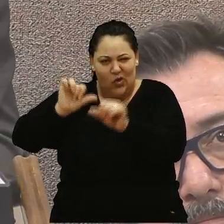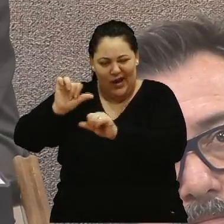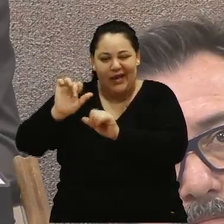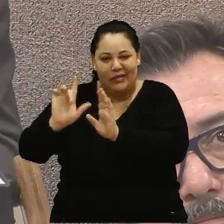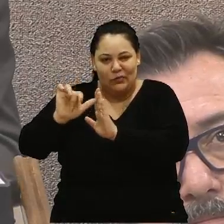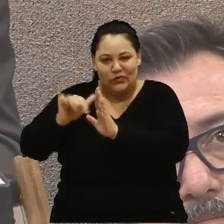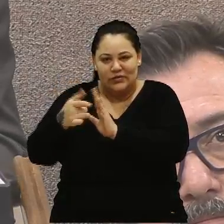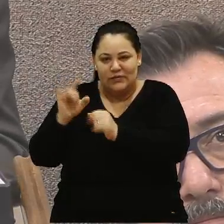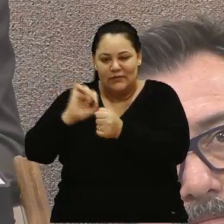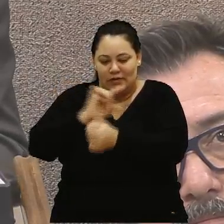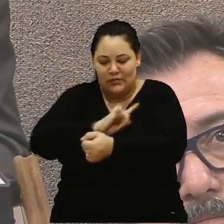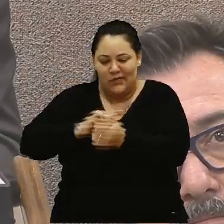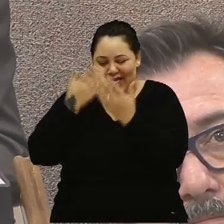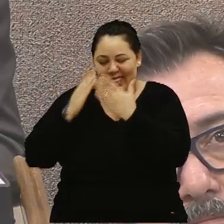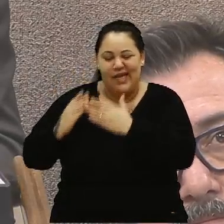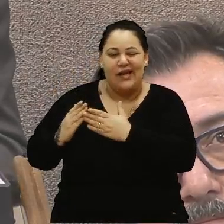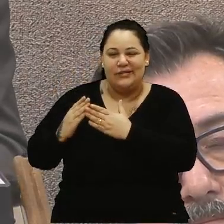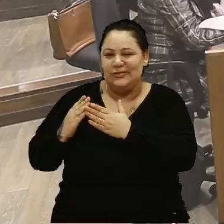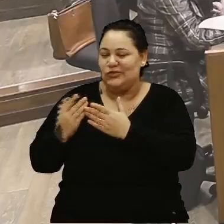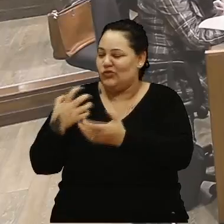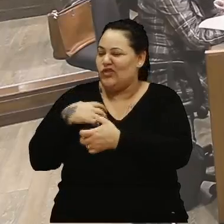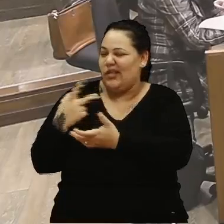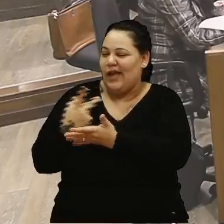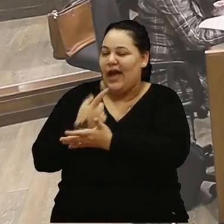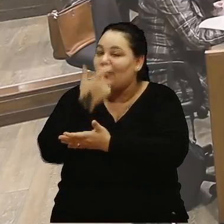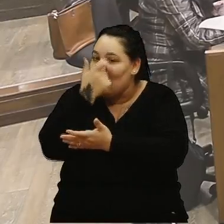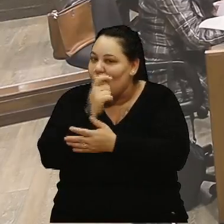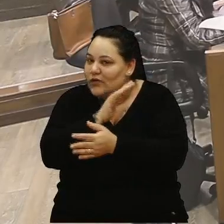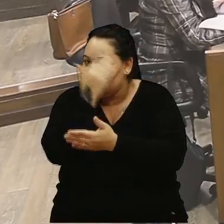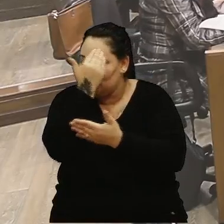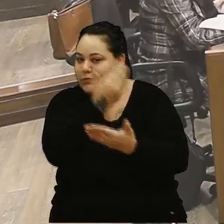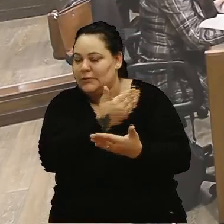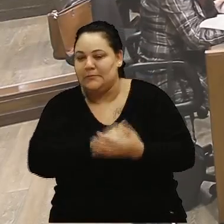lá e deu uma aumentada. Muito obrigado, senhor. Obrigado, vereador Edson. Encerrada a discussão e votação.